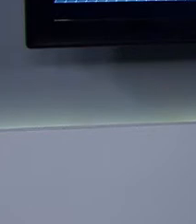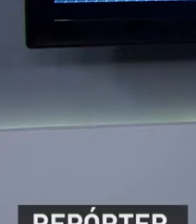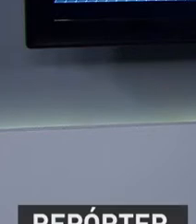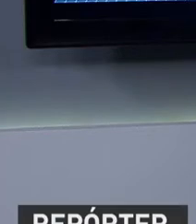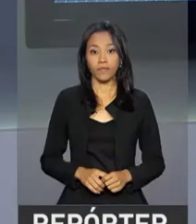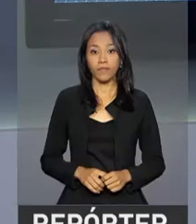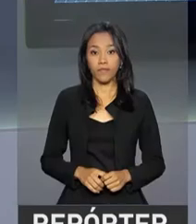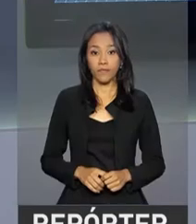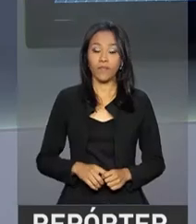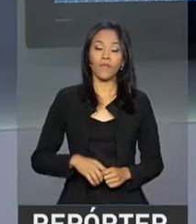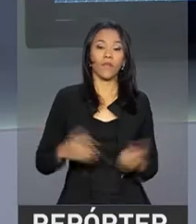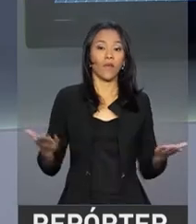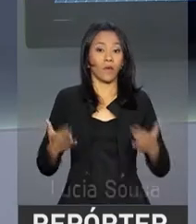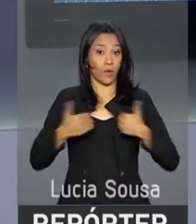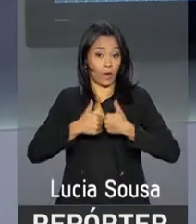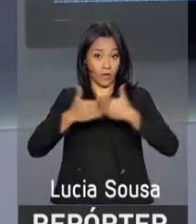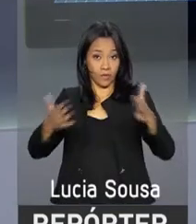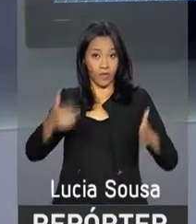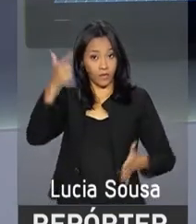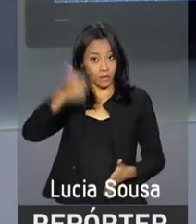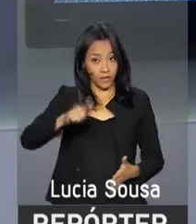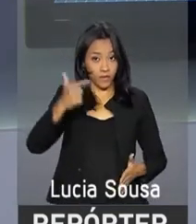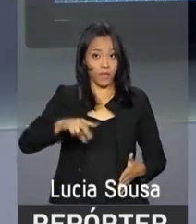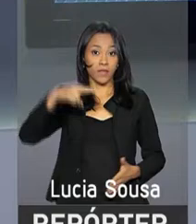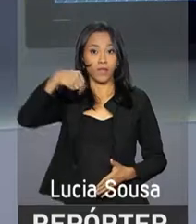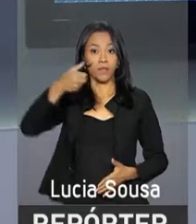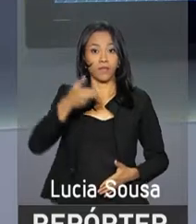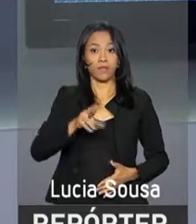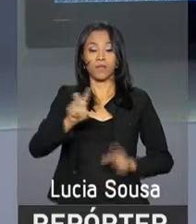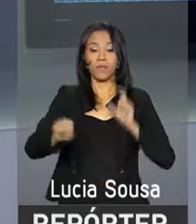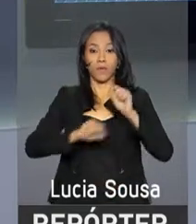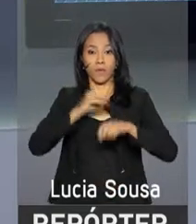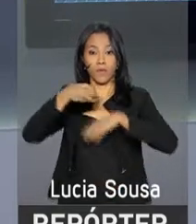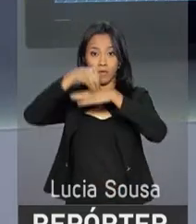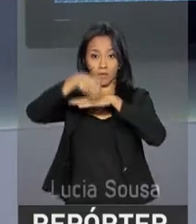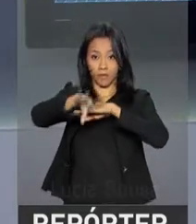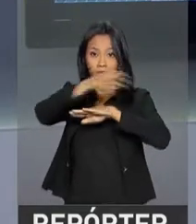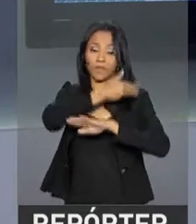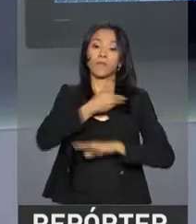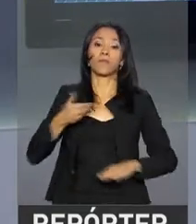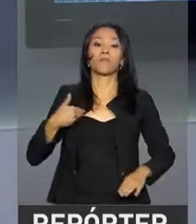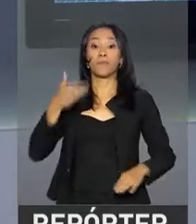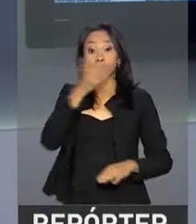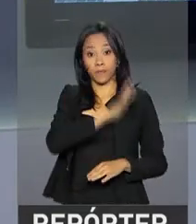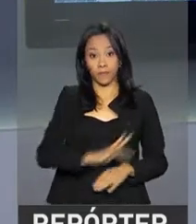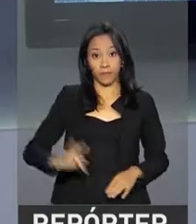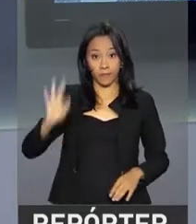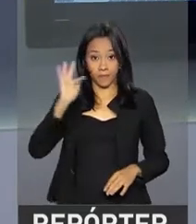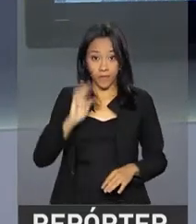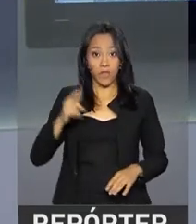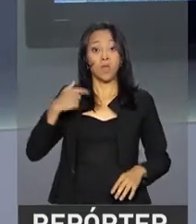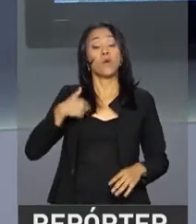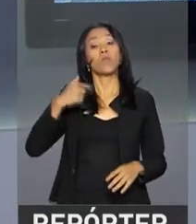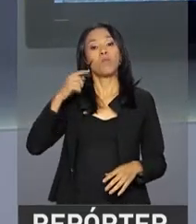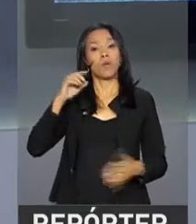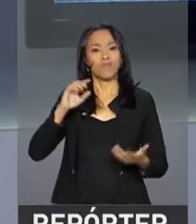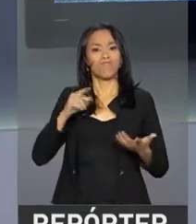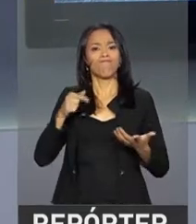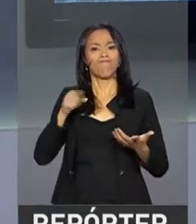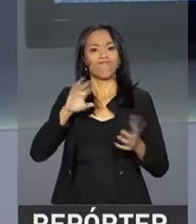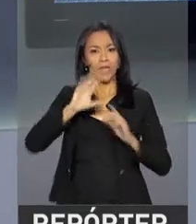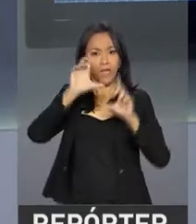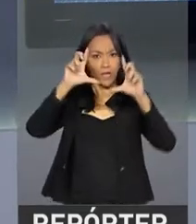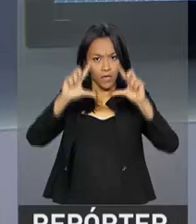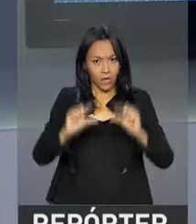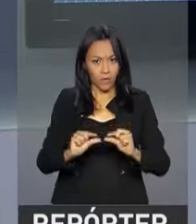olá começa agora mais um repórter nbr com as notícias do governo federal em decisão unânime o banco central reduziu